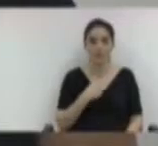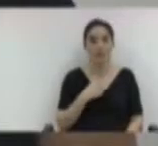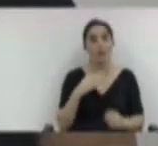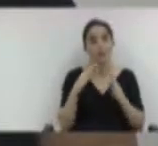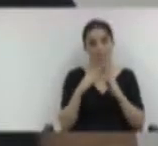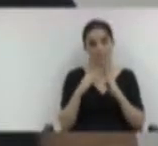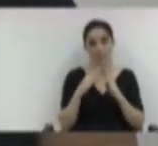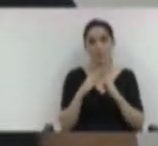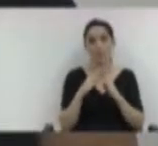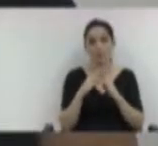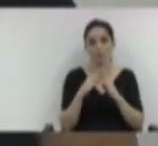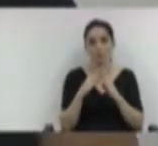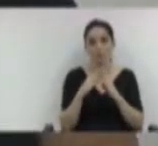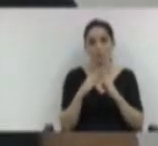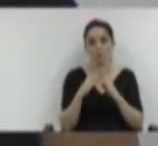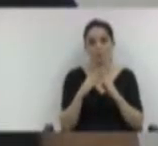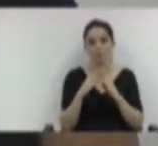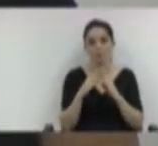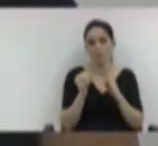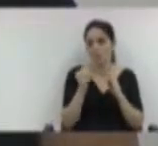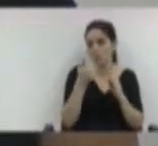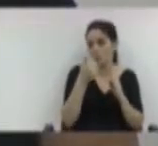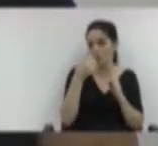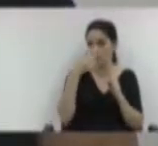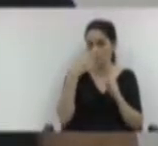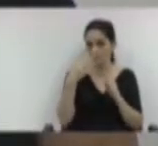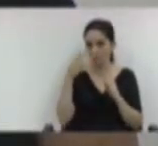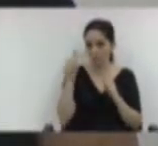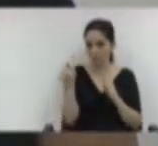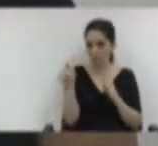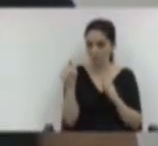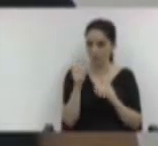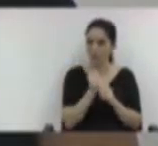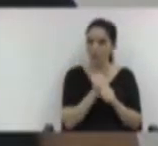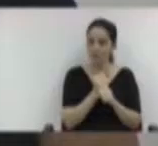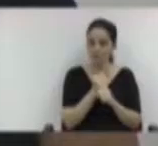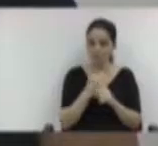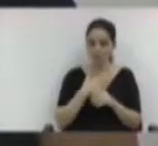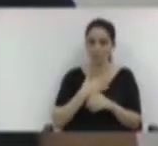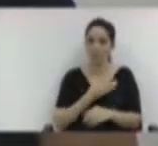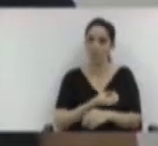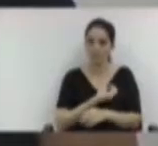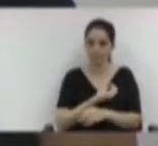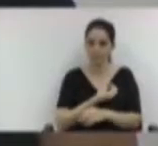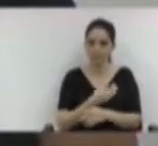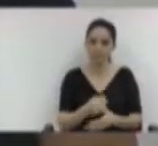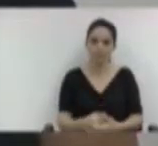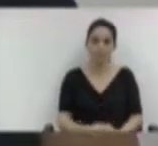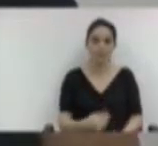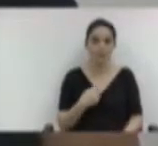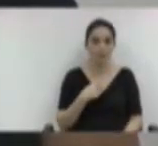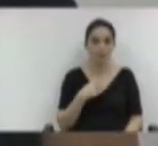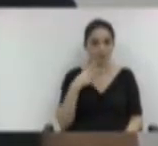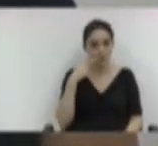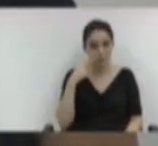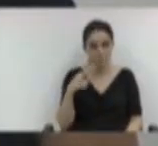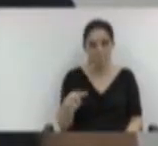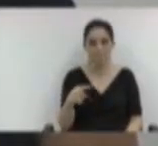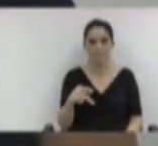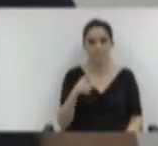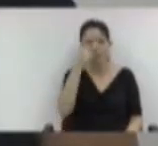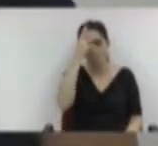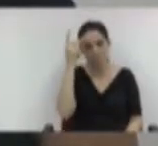região durante 47 anos da minha vida. E eu vi